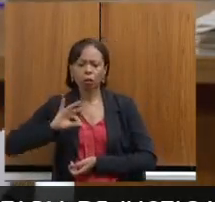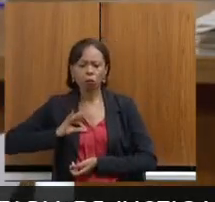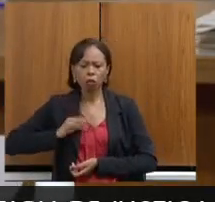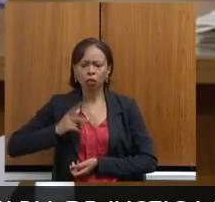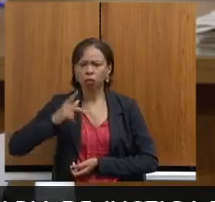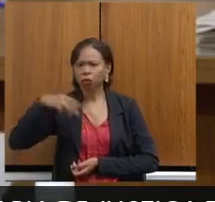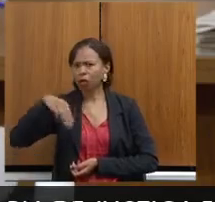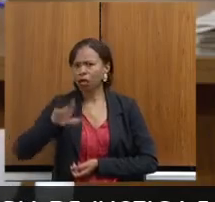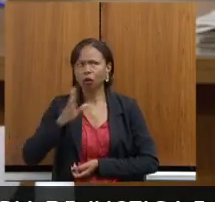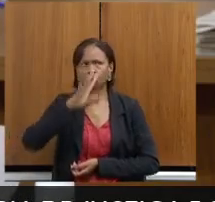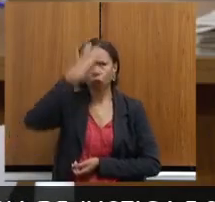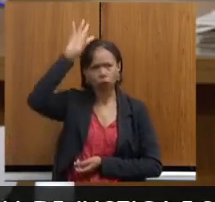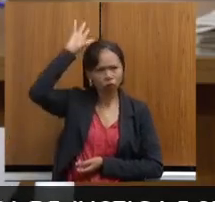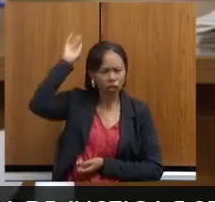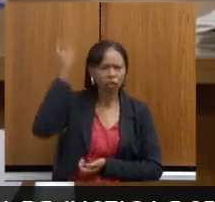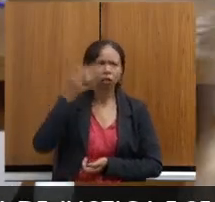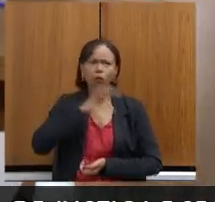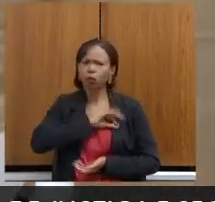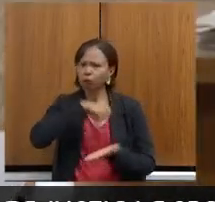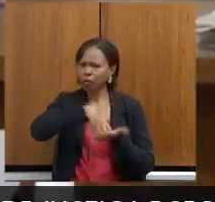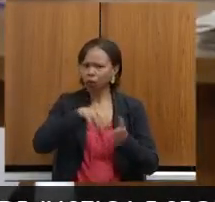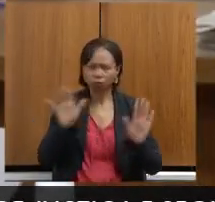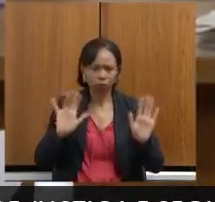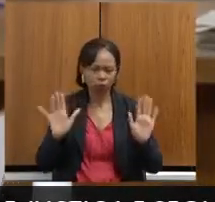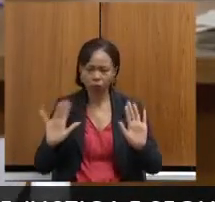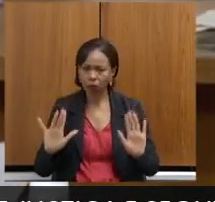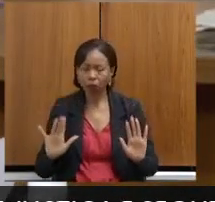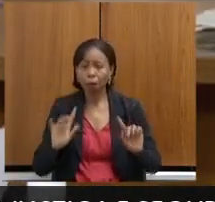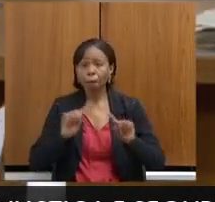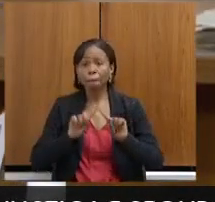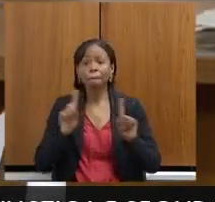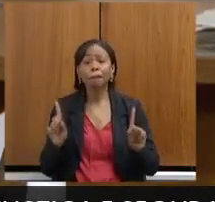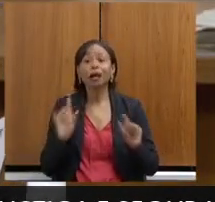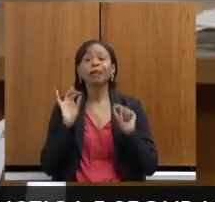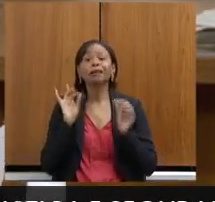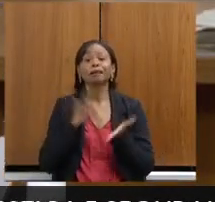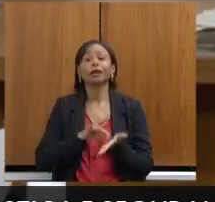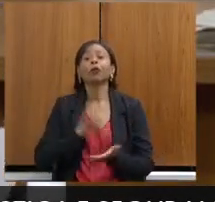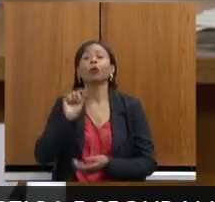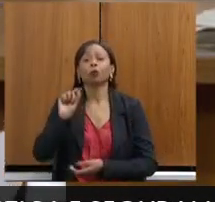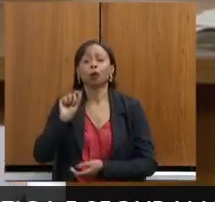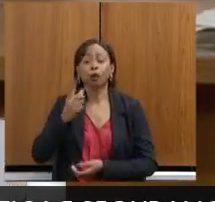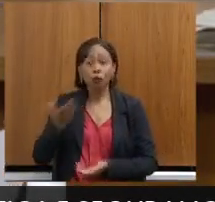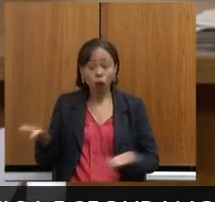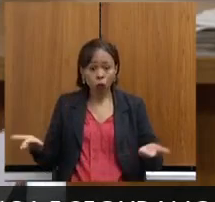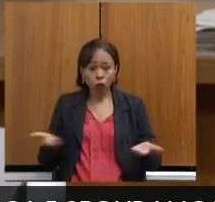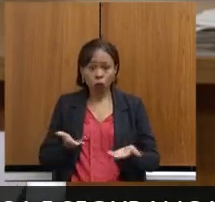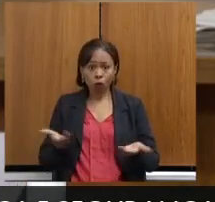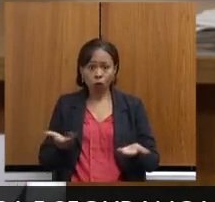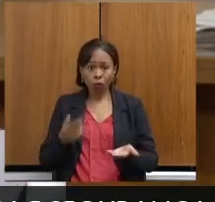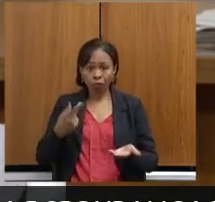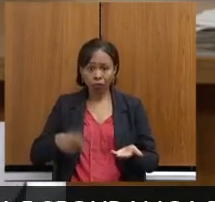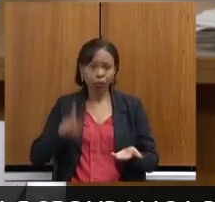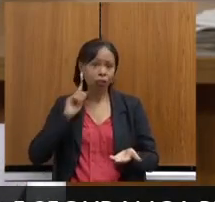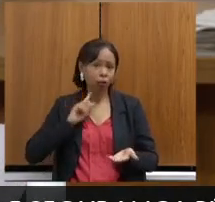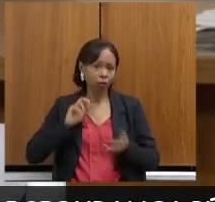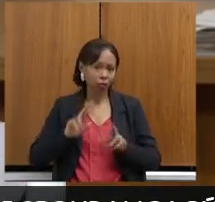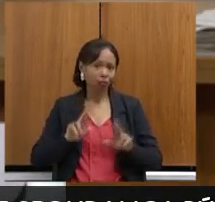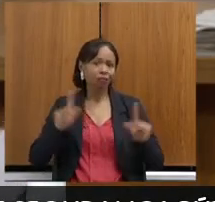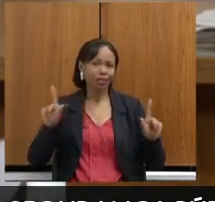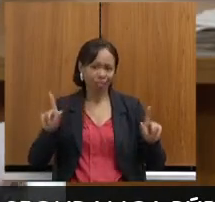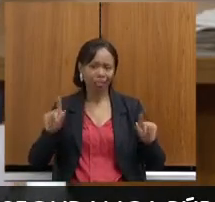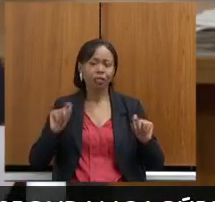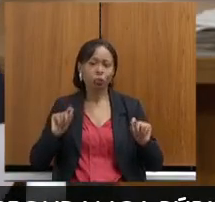Enfim nem a nossa polícia penal Mas é verdade é hoje a gente vive o momento um momento diferente aqui em Minas Nós realmente